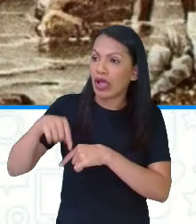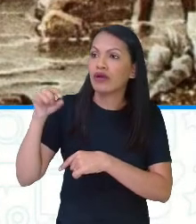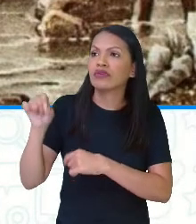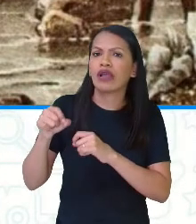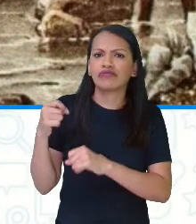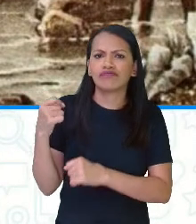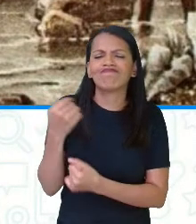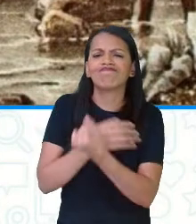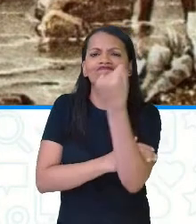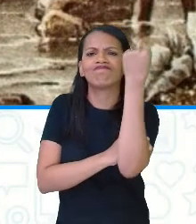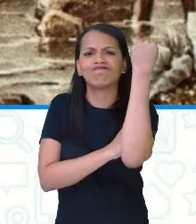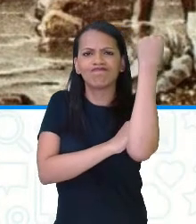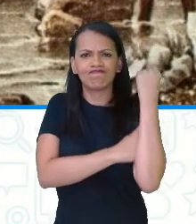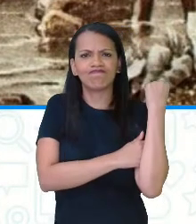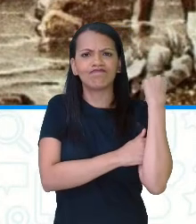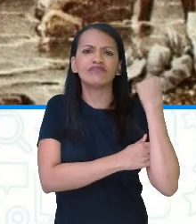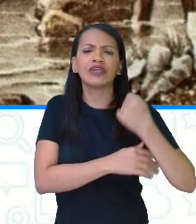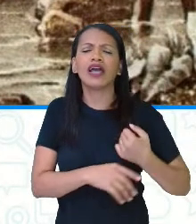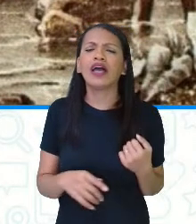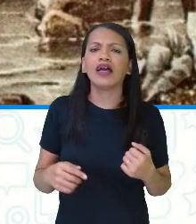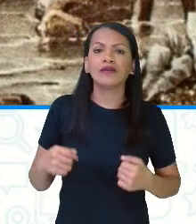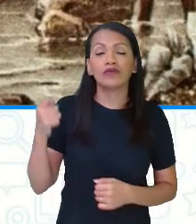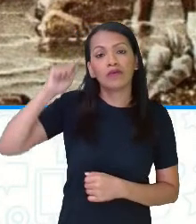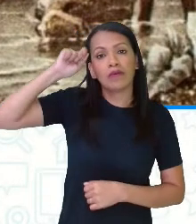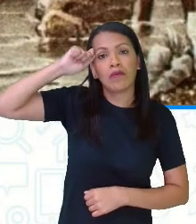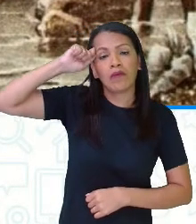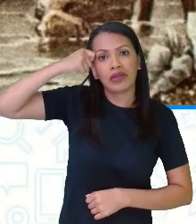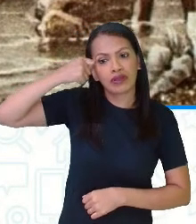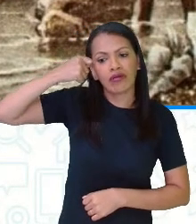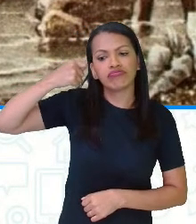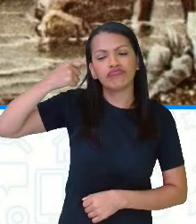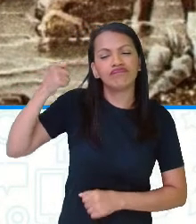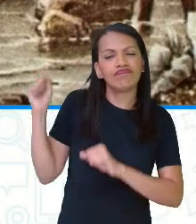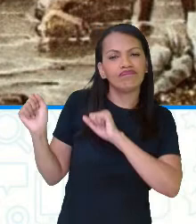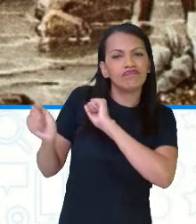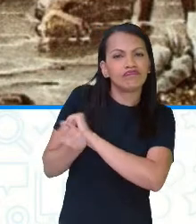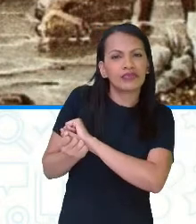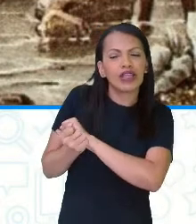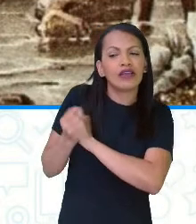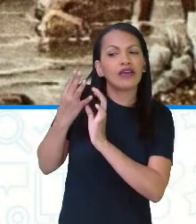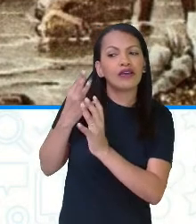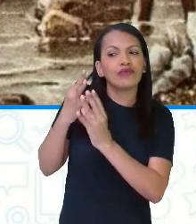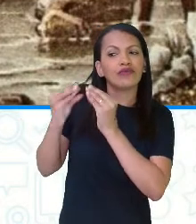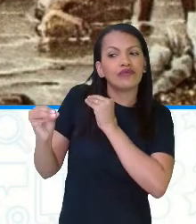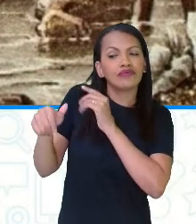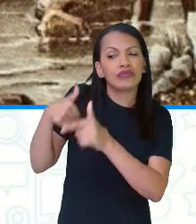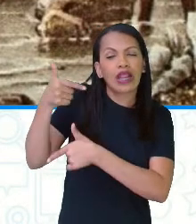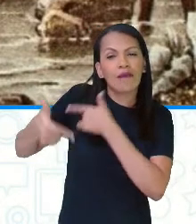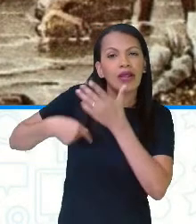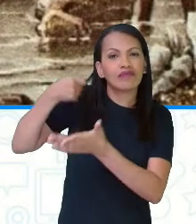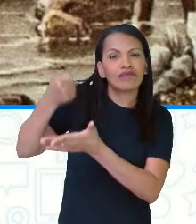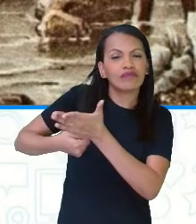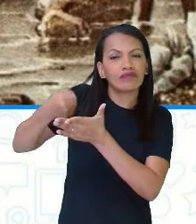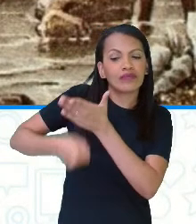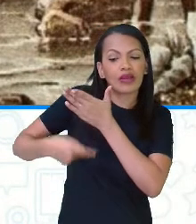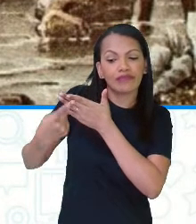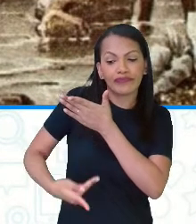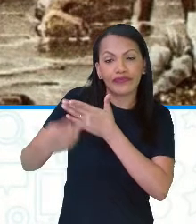de resistência dos escravos das pessoas escravizadas negras que escapavam do trabalho forçado no